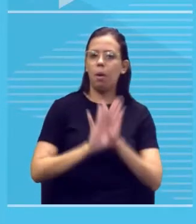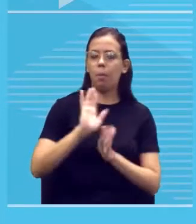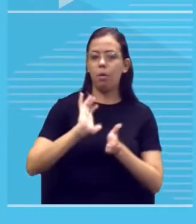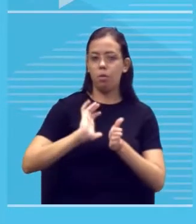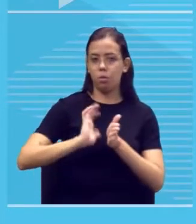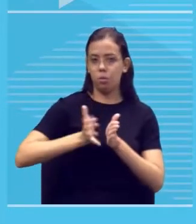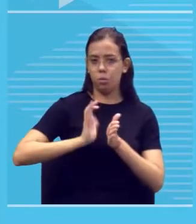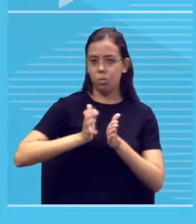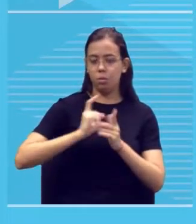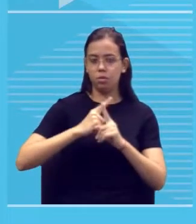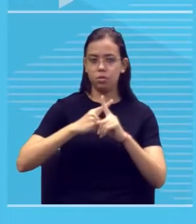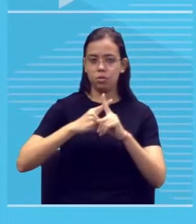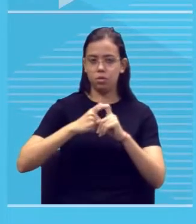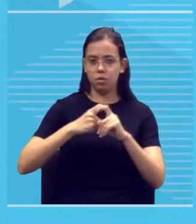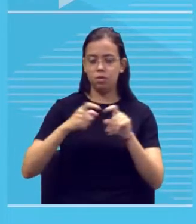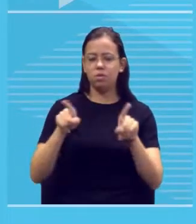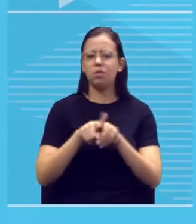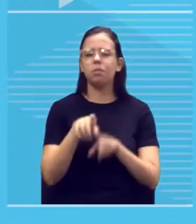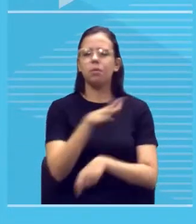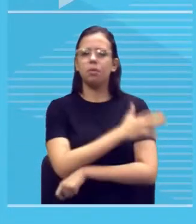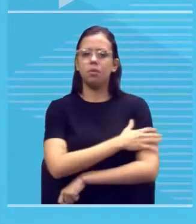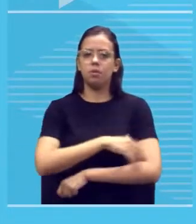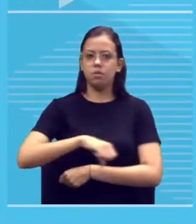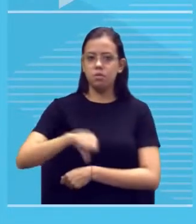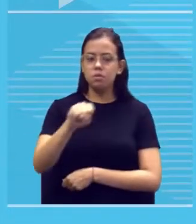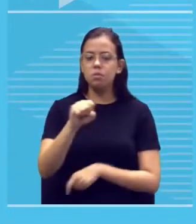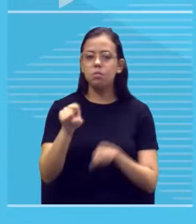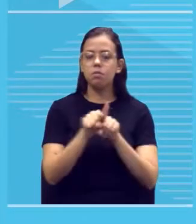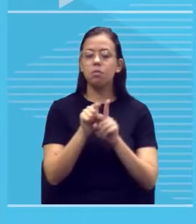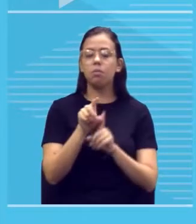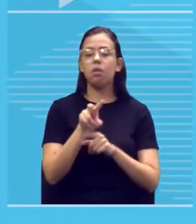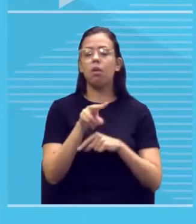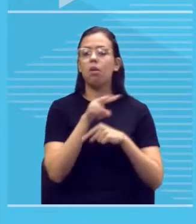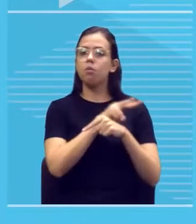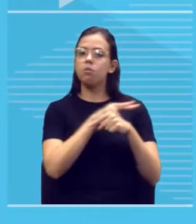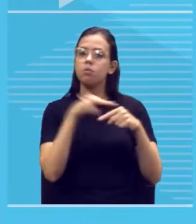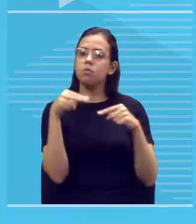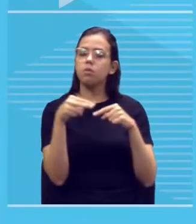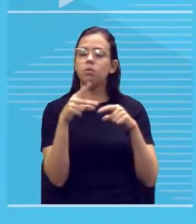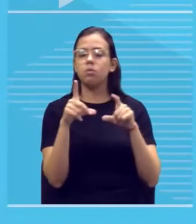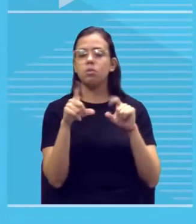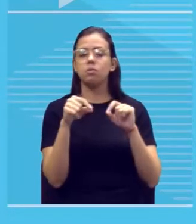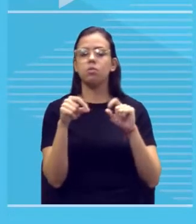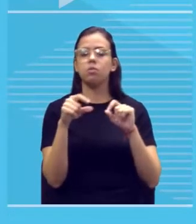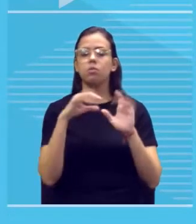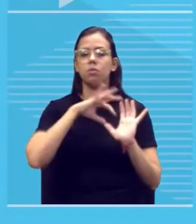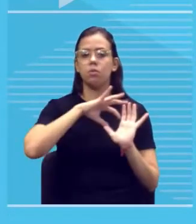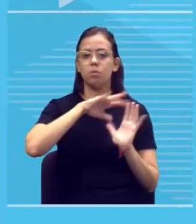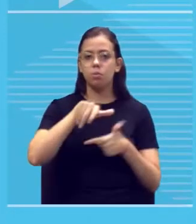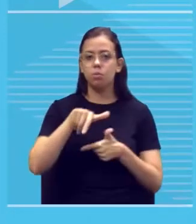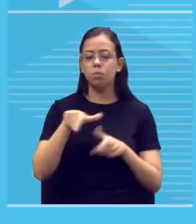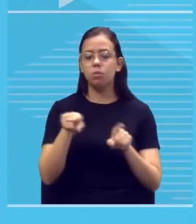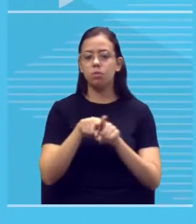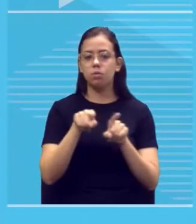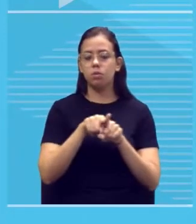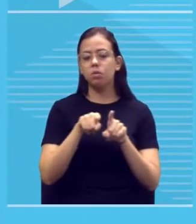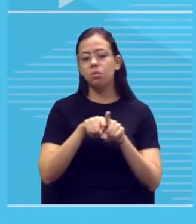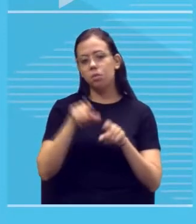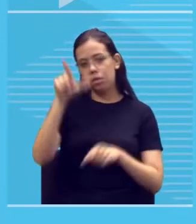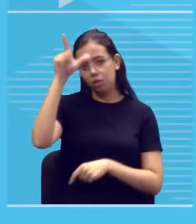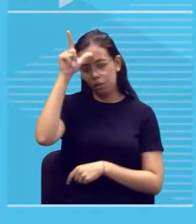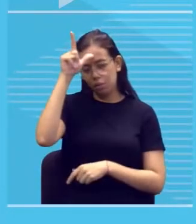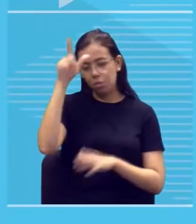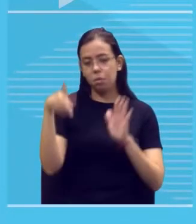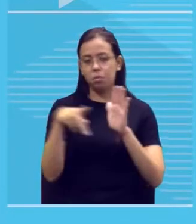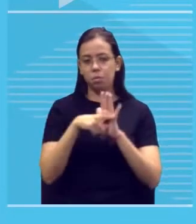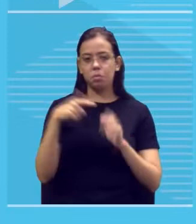e do fascismo e as consequências que isso trouxe para o mundo e para a Alemanha na segunda guerra